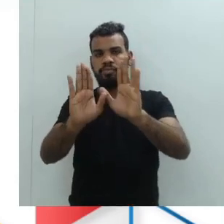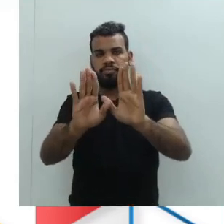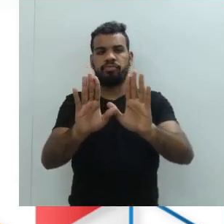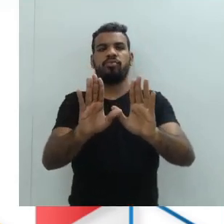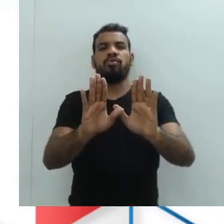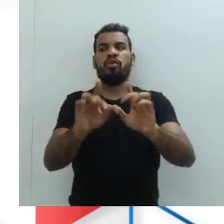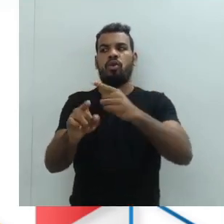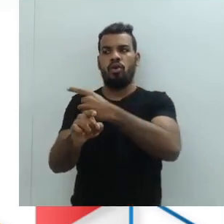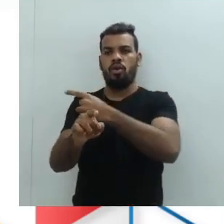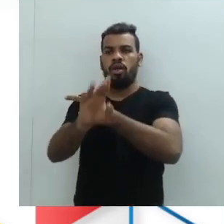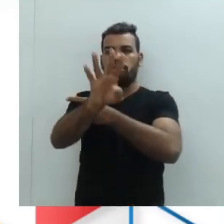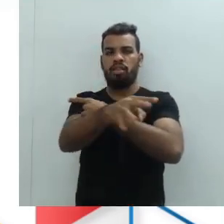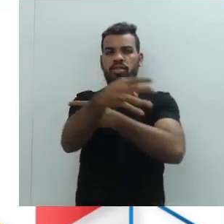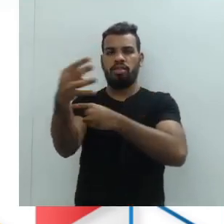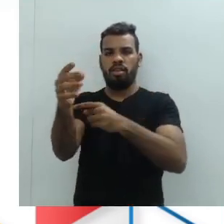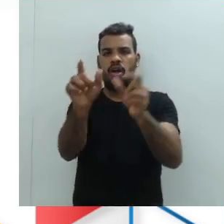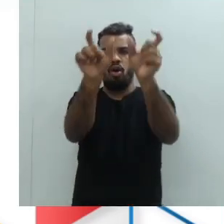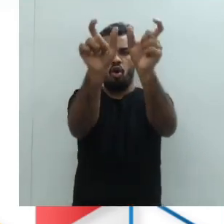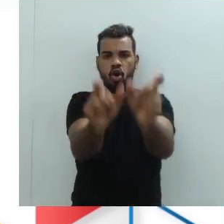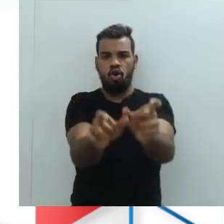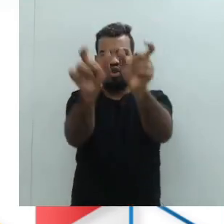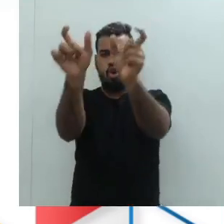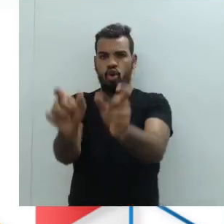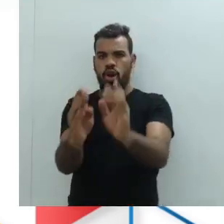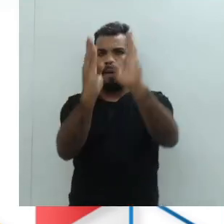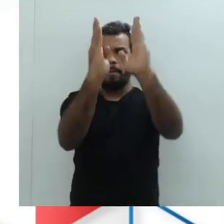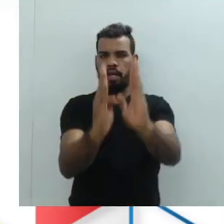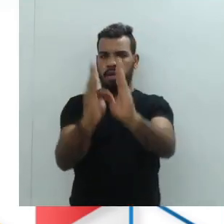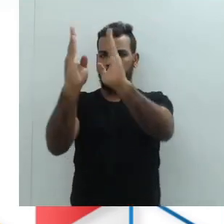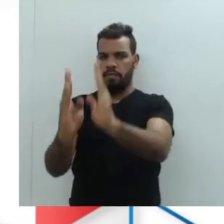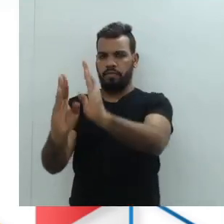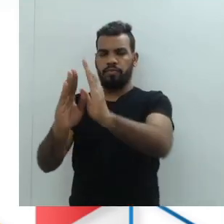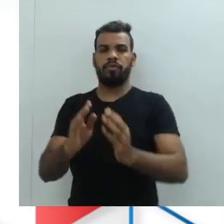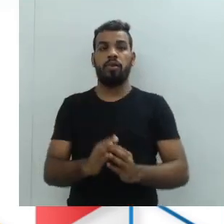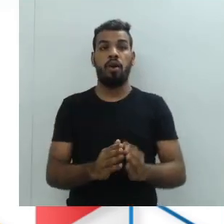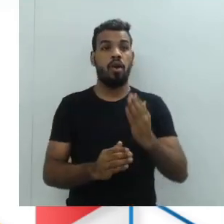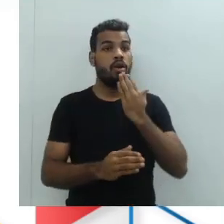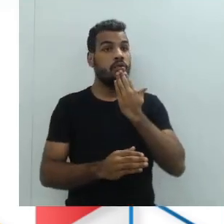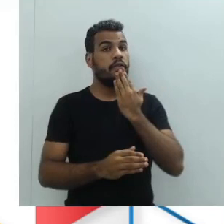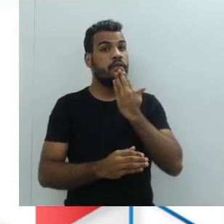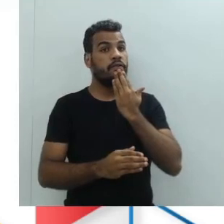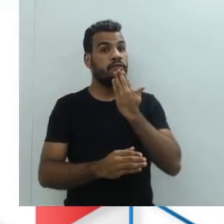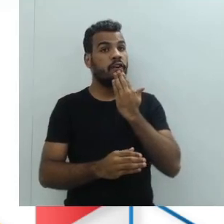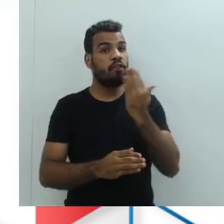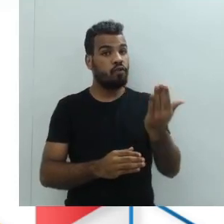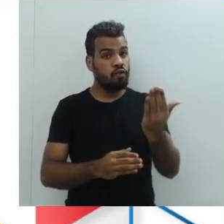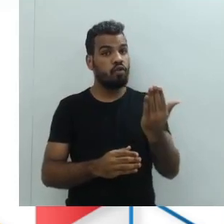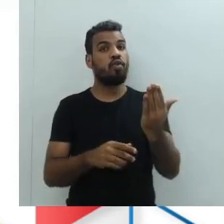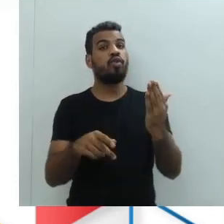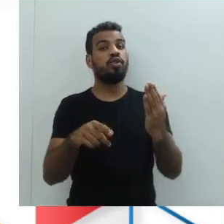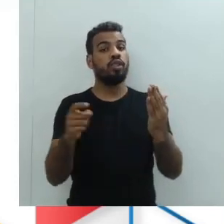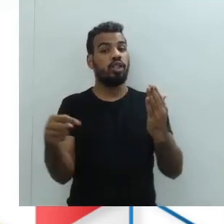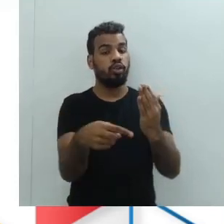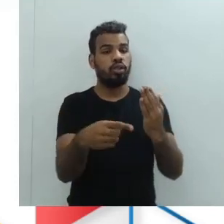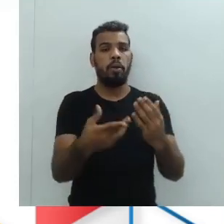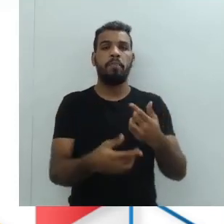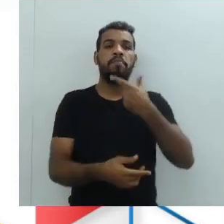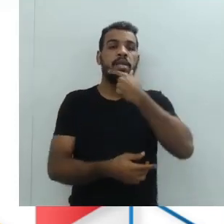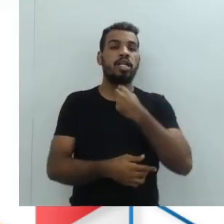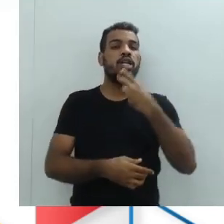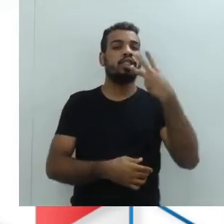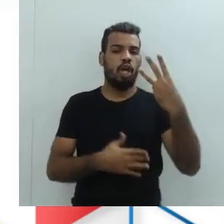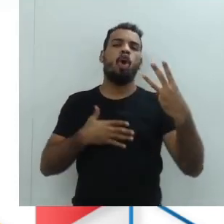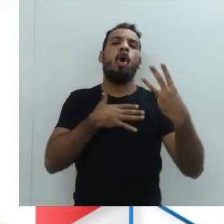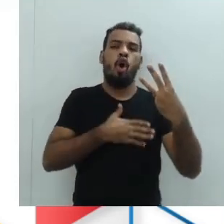de coluna. Então eu tenho aqui, ó, time favorito do Santa Cruz. 3 meninos torcem pelo Santa